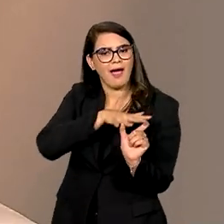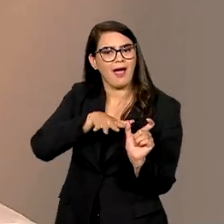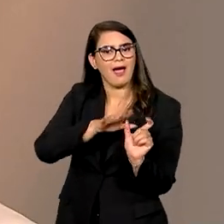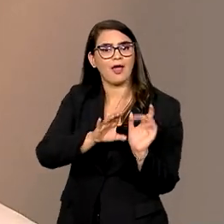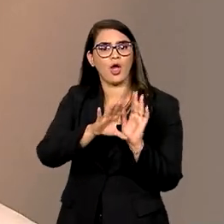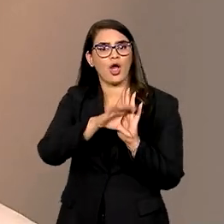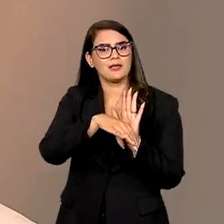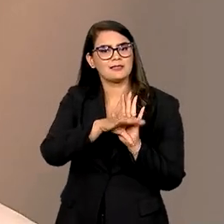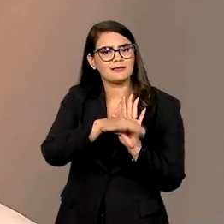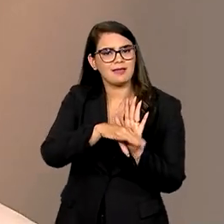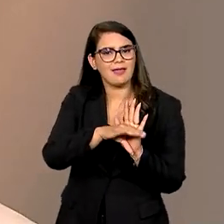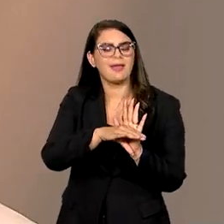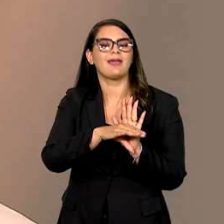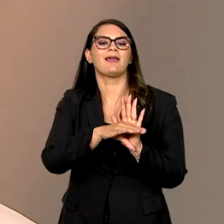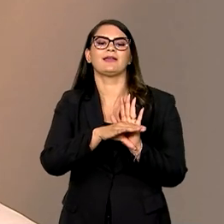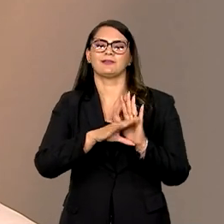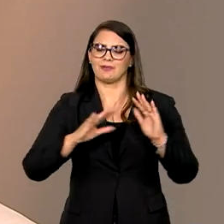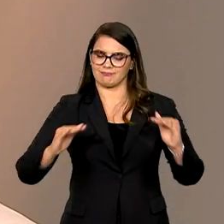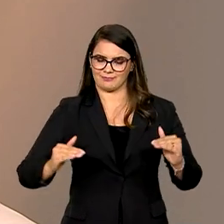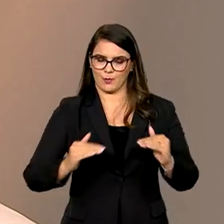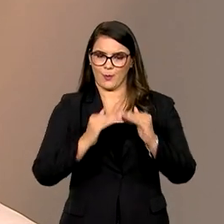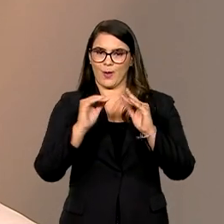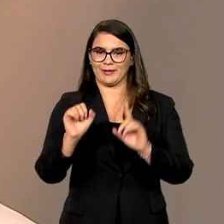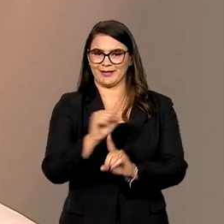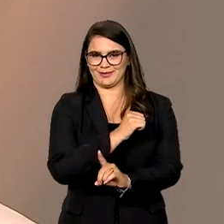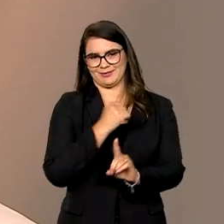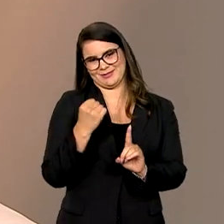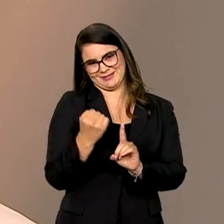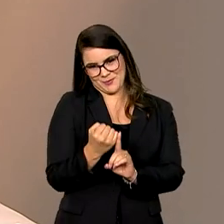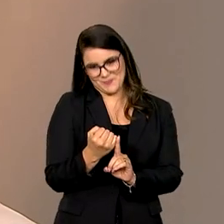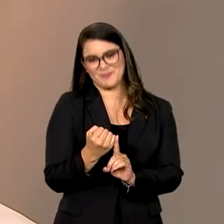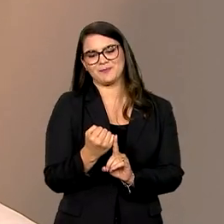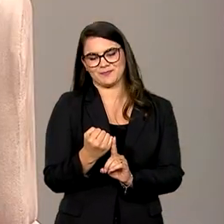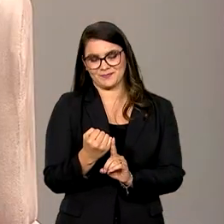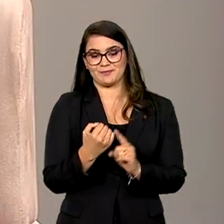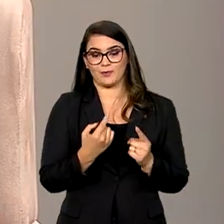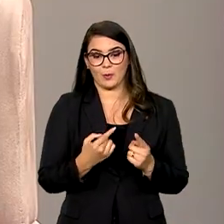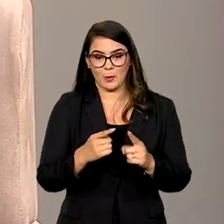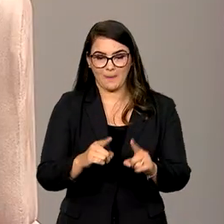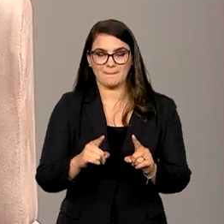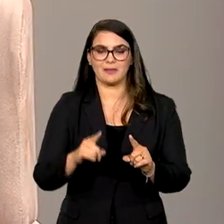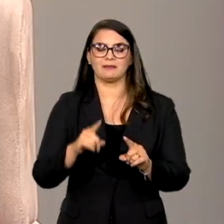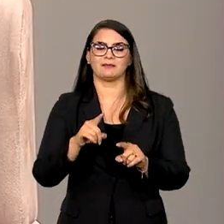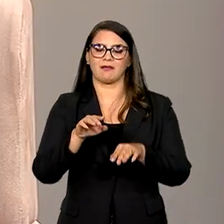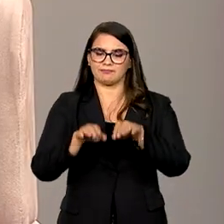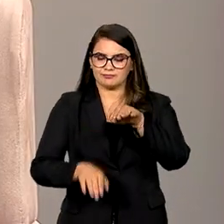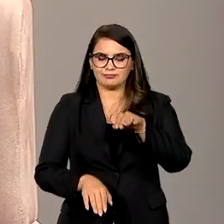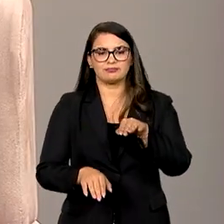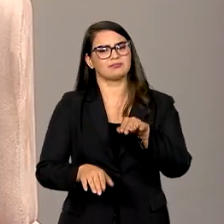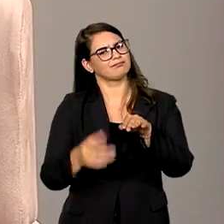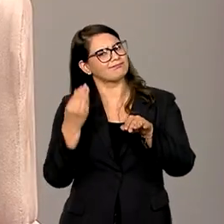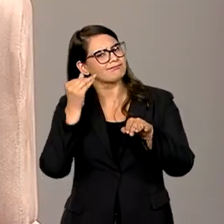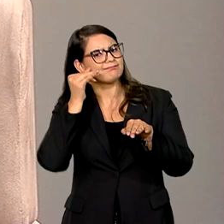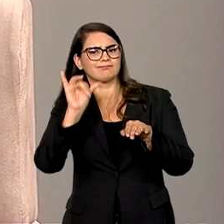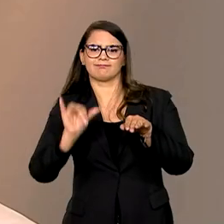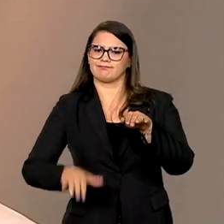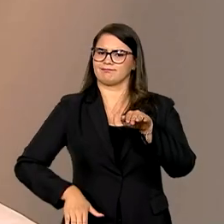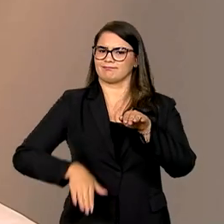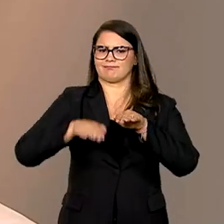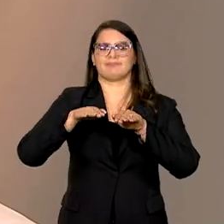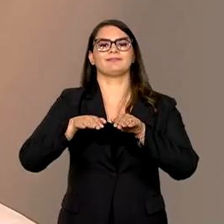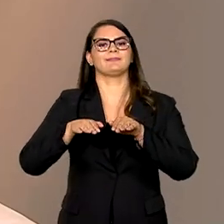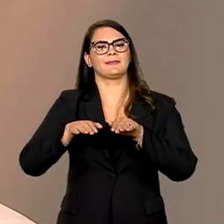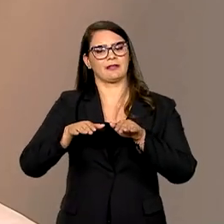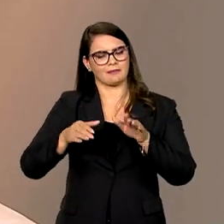conceito da igualdade social, né? Combater as desigualdades a partir da elaboração